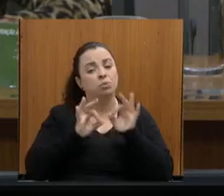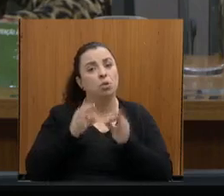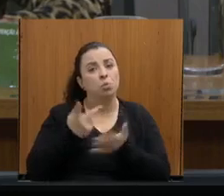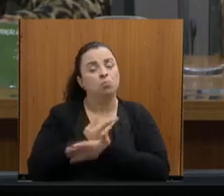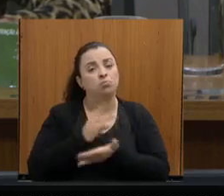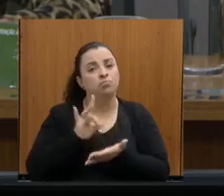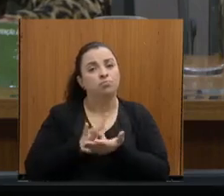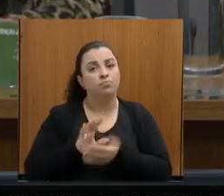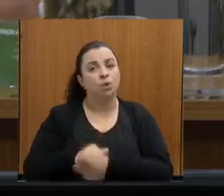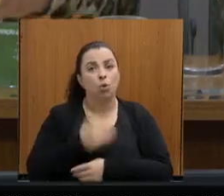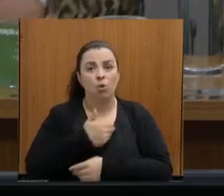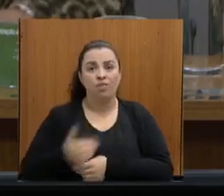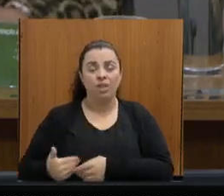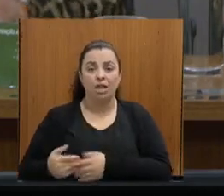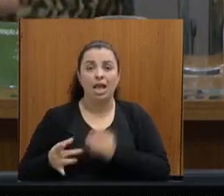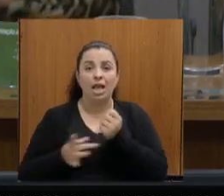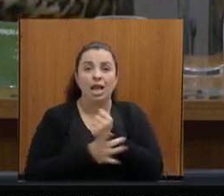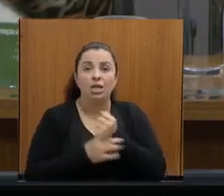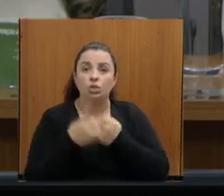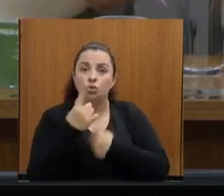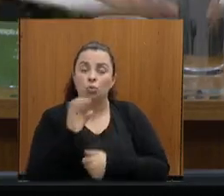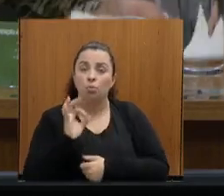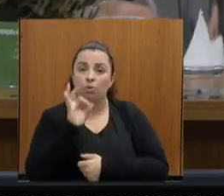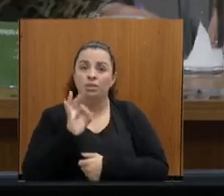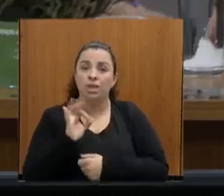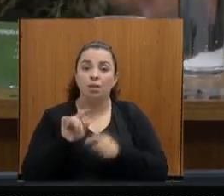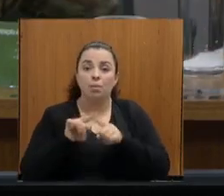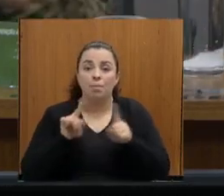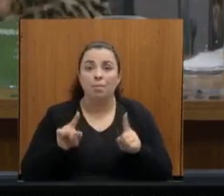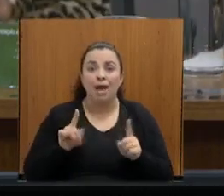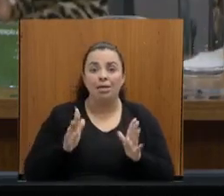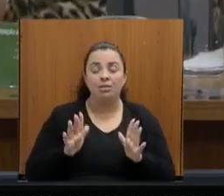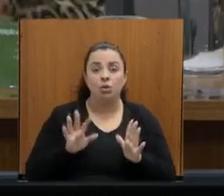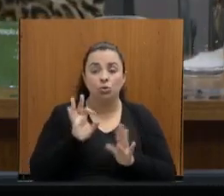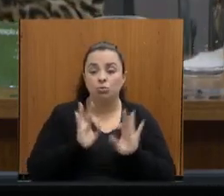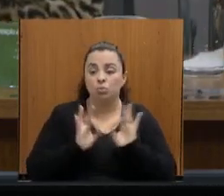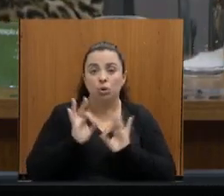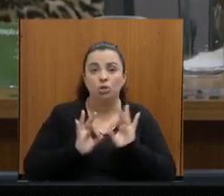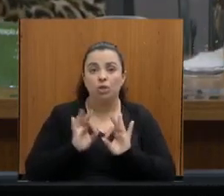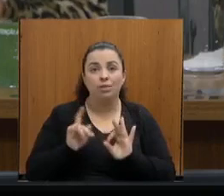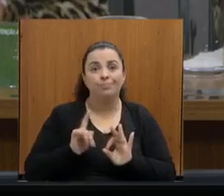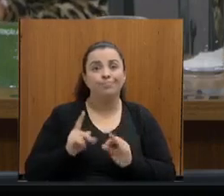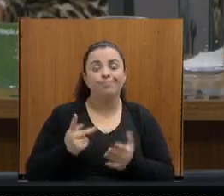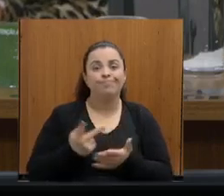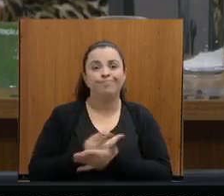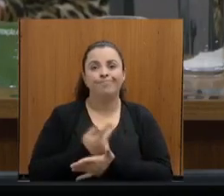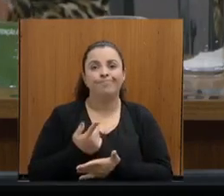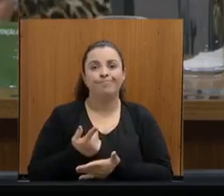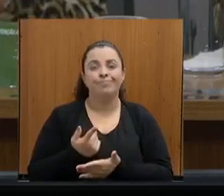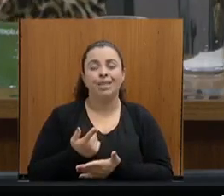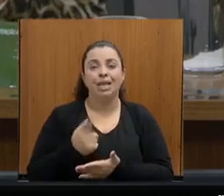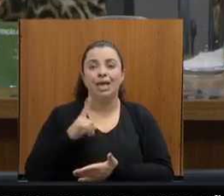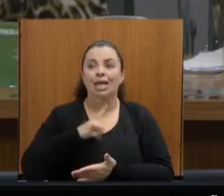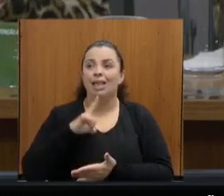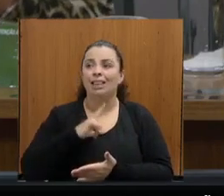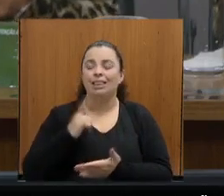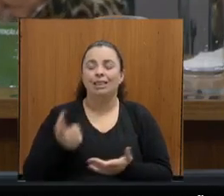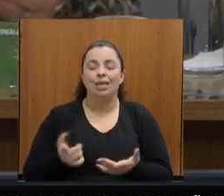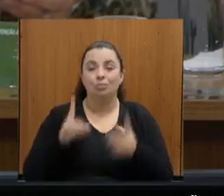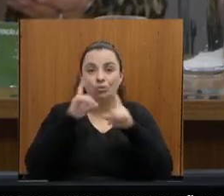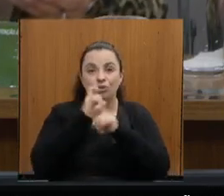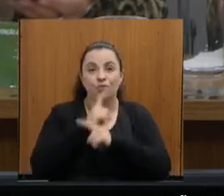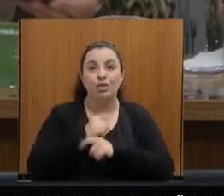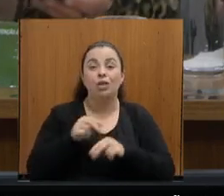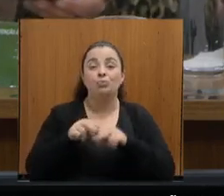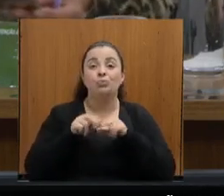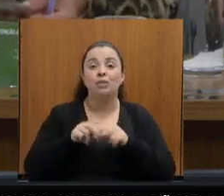ele garante desde que os projetos a contexto estamos tendo dificuldades numa execução as baixas de servidores na Fundação de Apoio